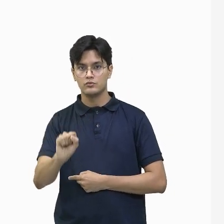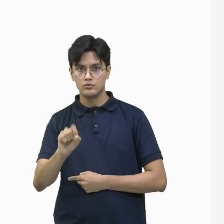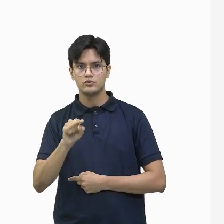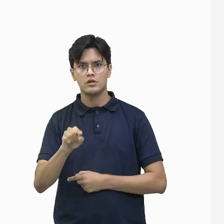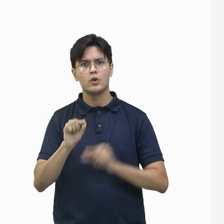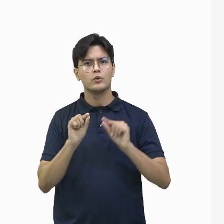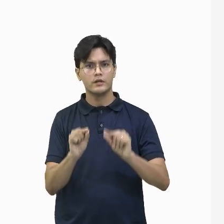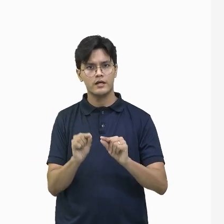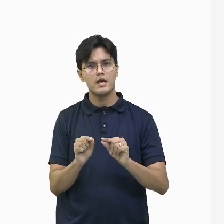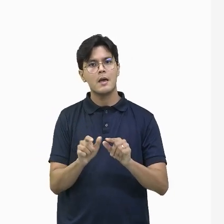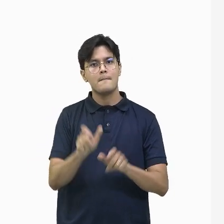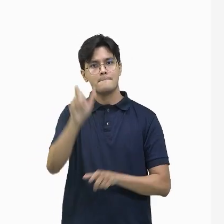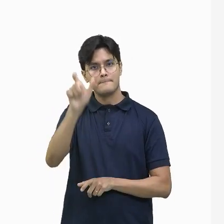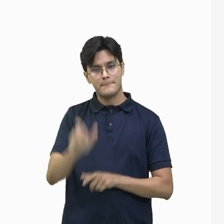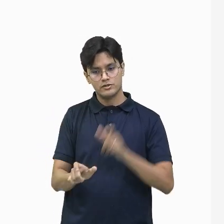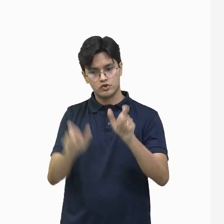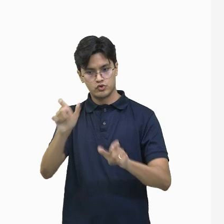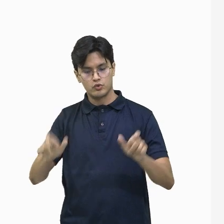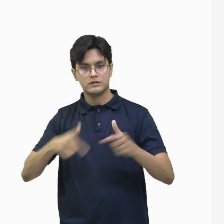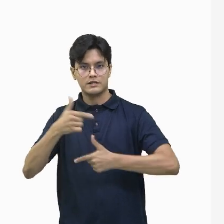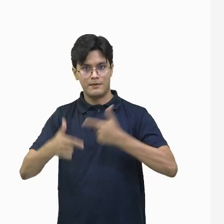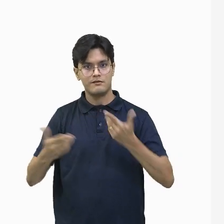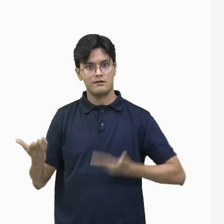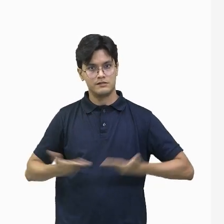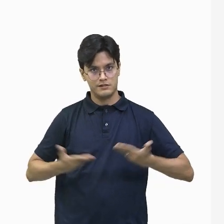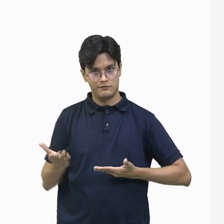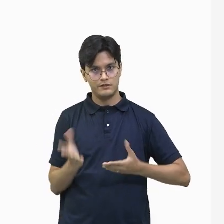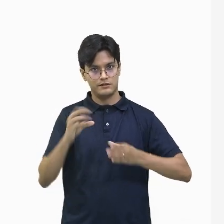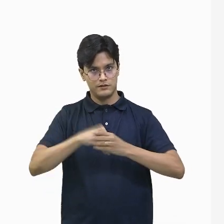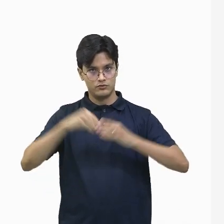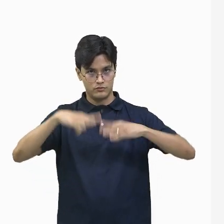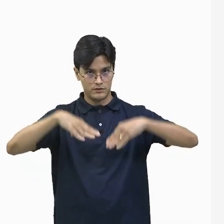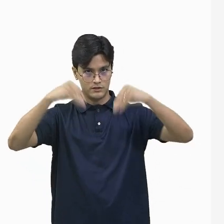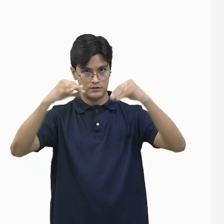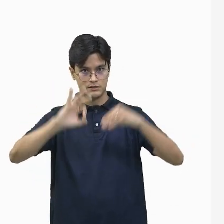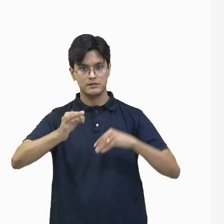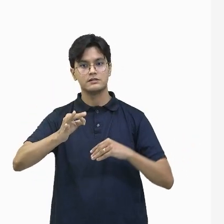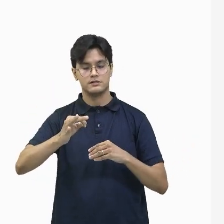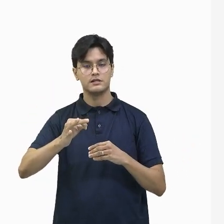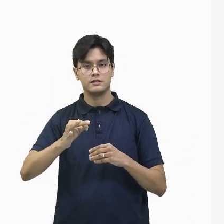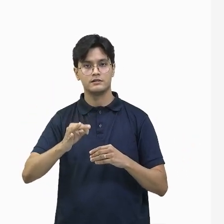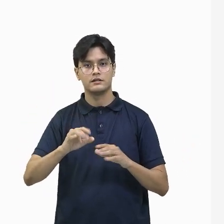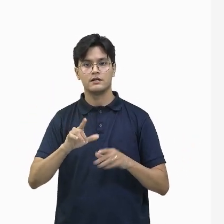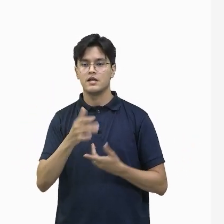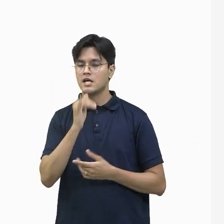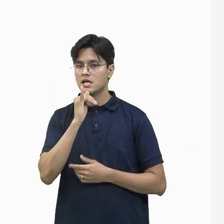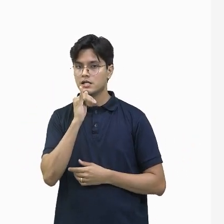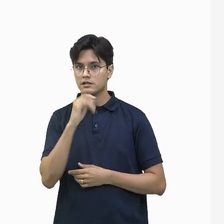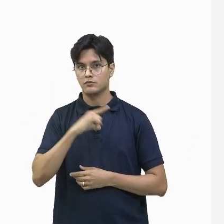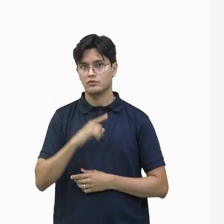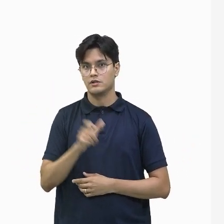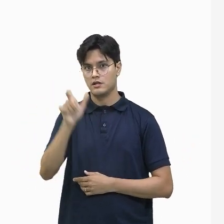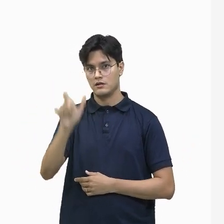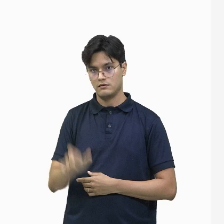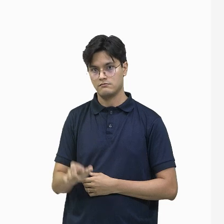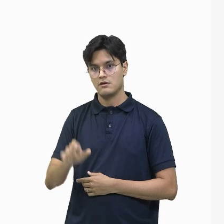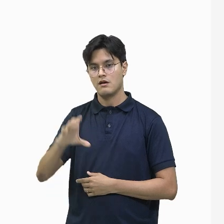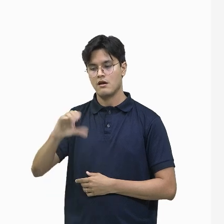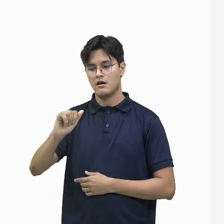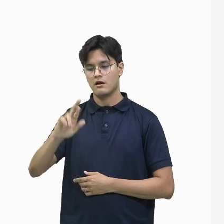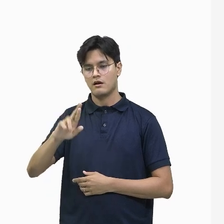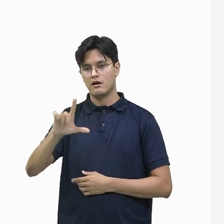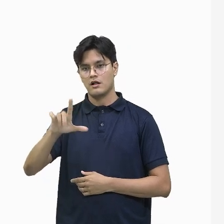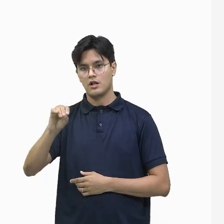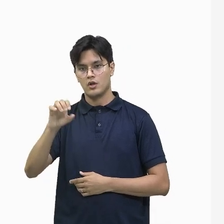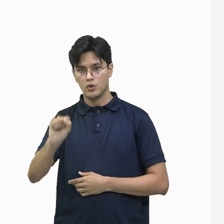palácio. Cargo principal, então, da corte do Reino Franco. Dentre os majordomos destacam-se aí o Carlos Martel